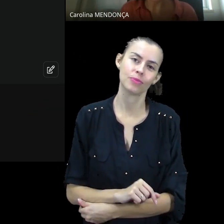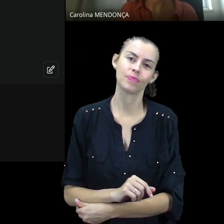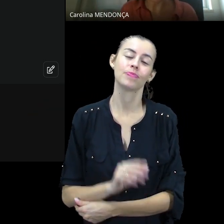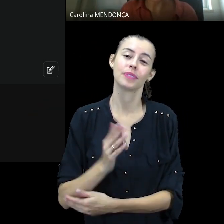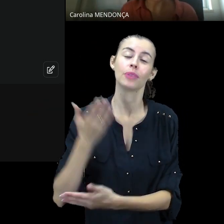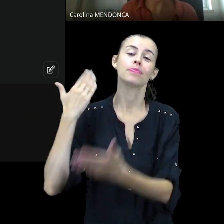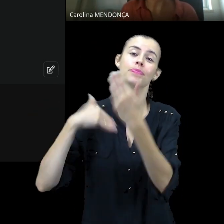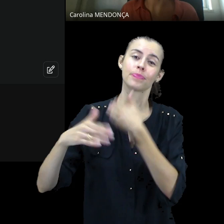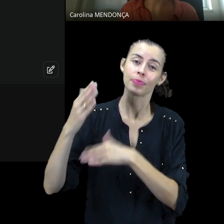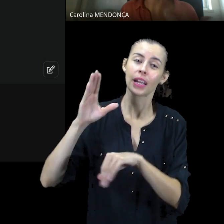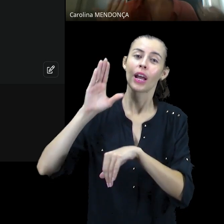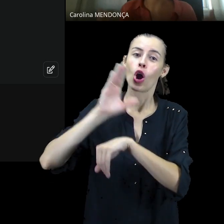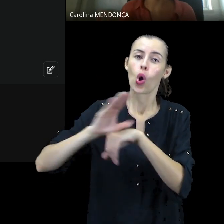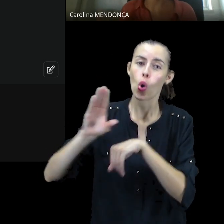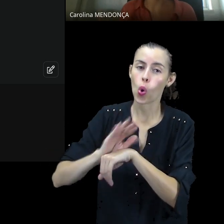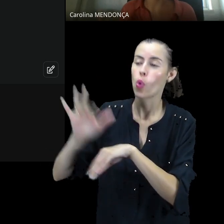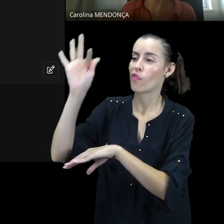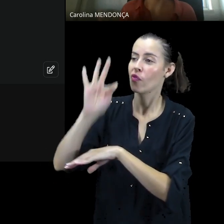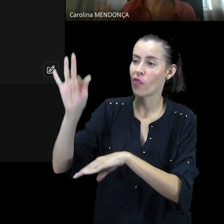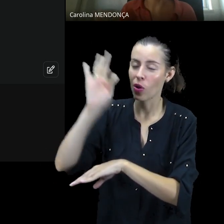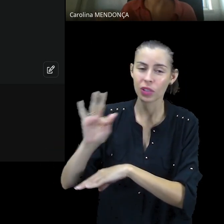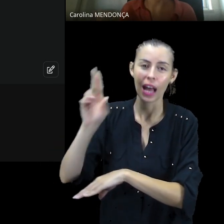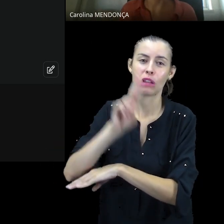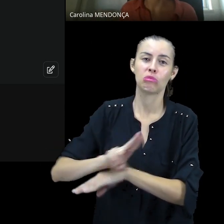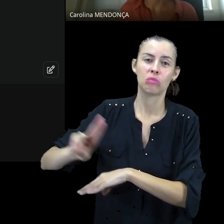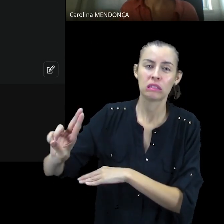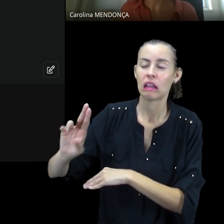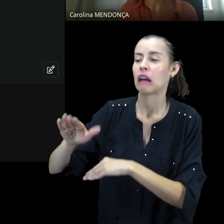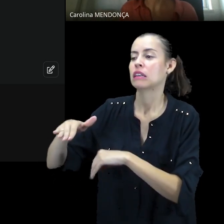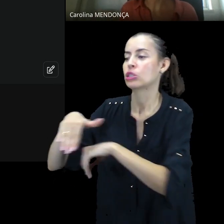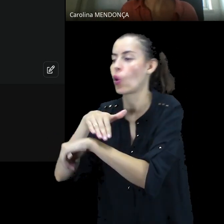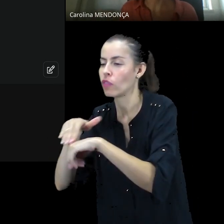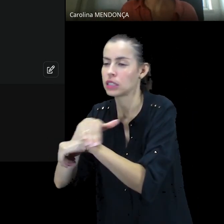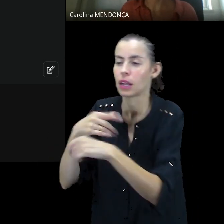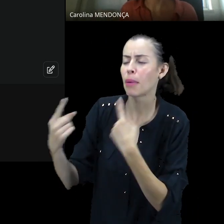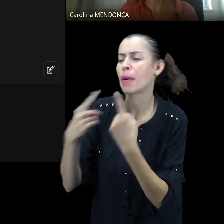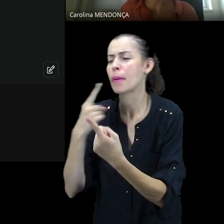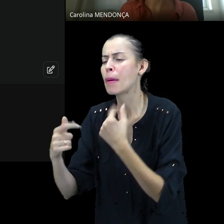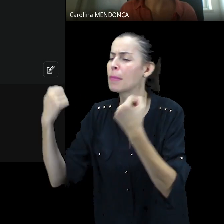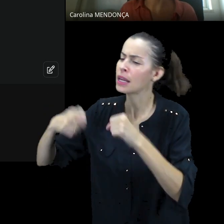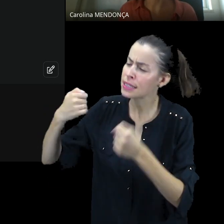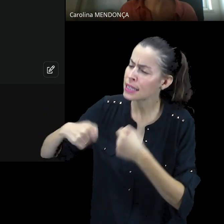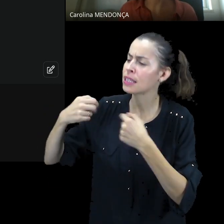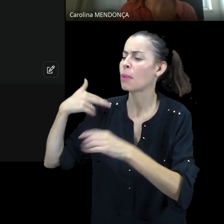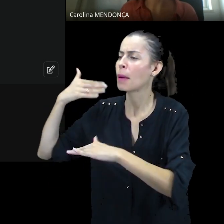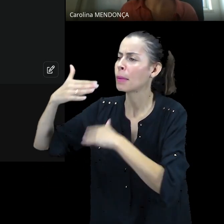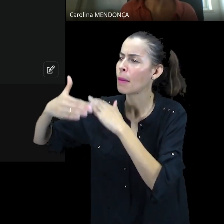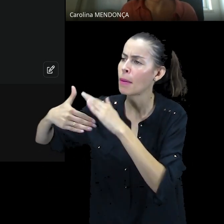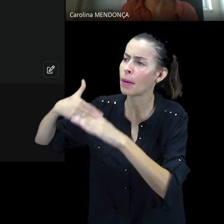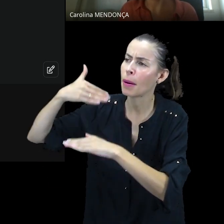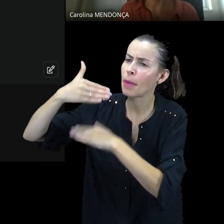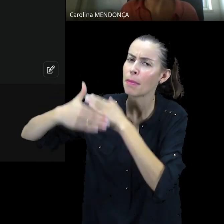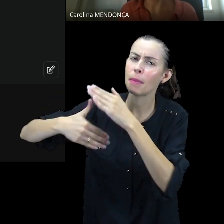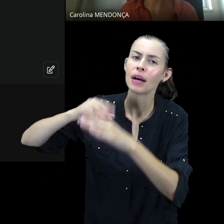que estivesse presente nos projetos pedagógicos desde 2018 ou até antes. Mas ter uma resolução